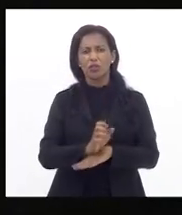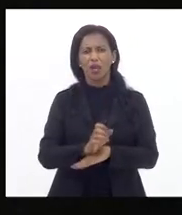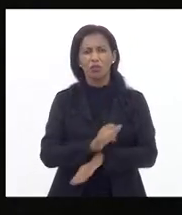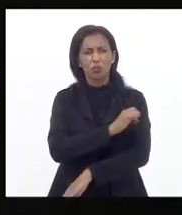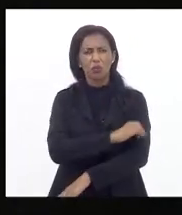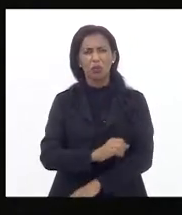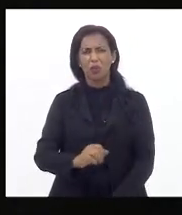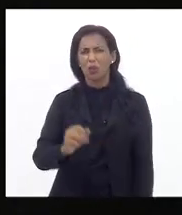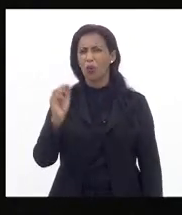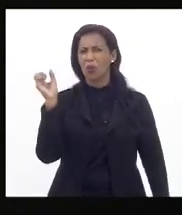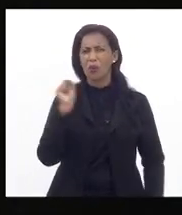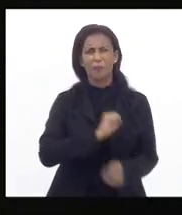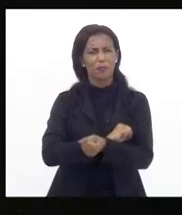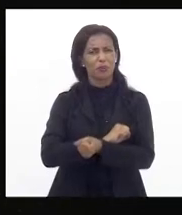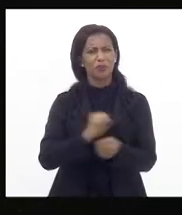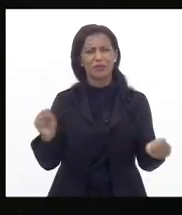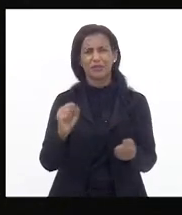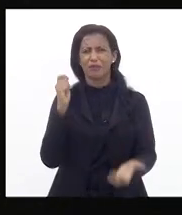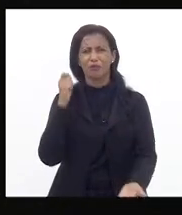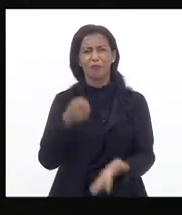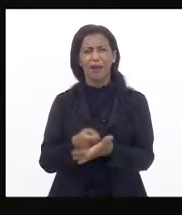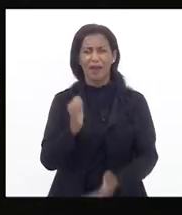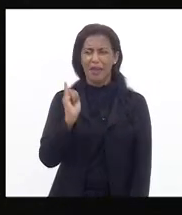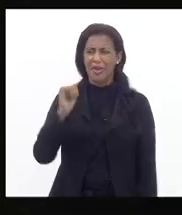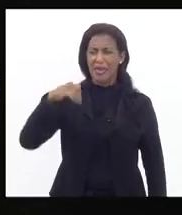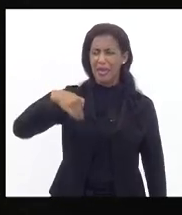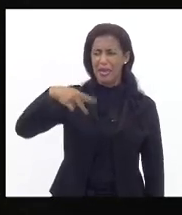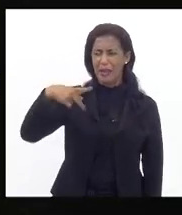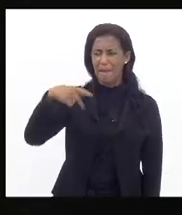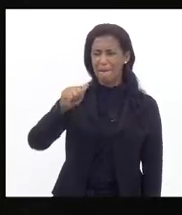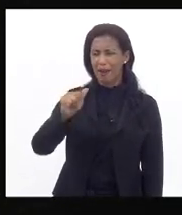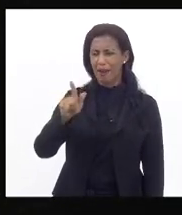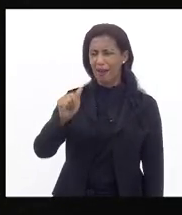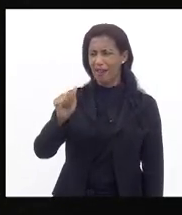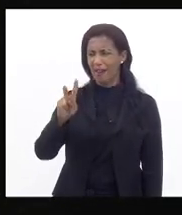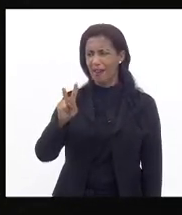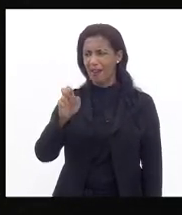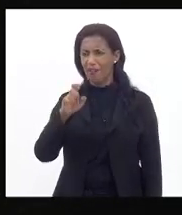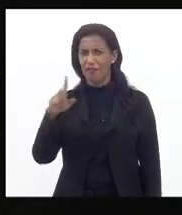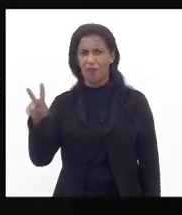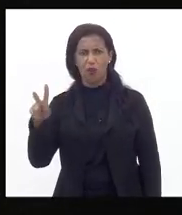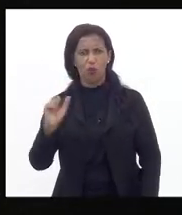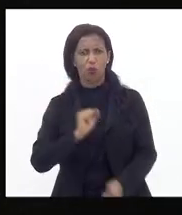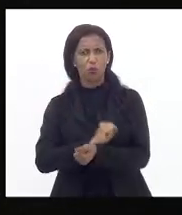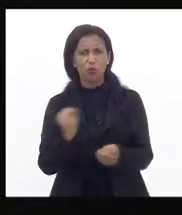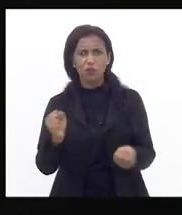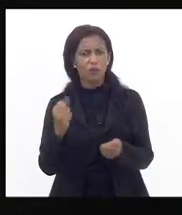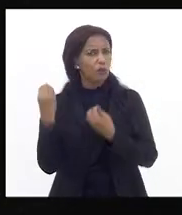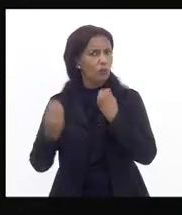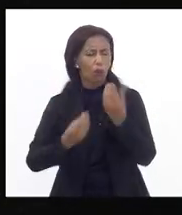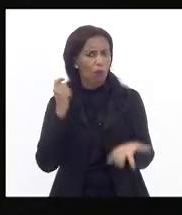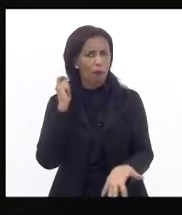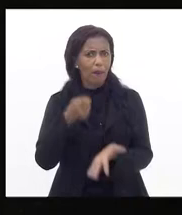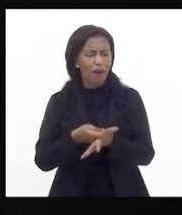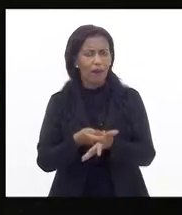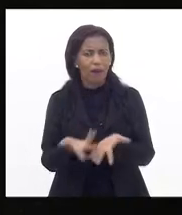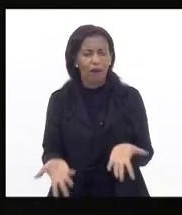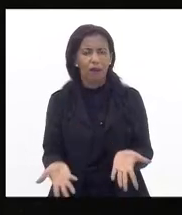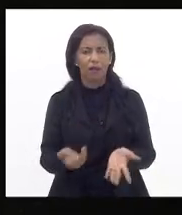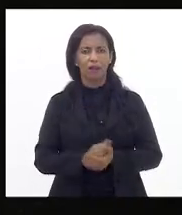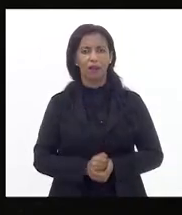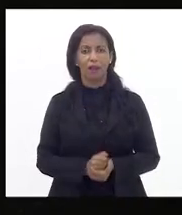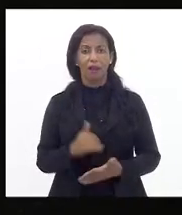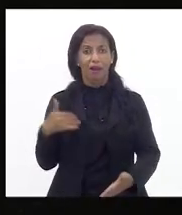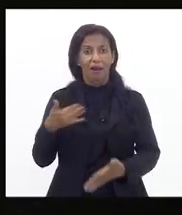Janeiro impagável se ela é impagável hora a gente se não vai conseguir arcar com o custo dela